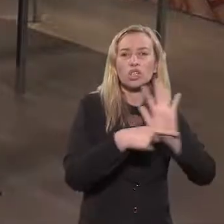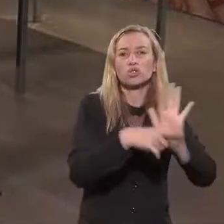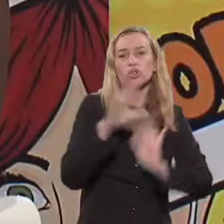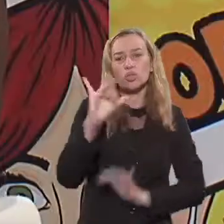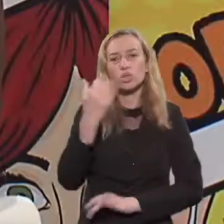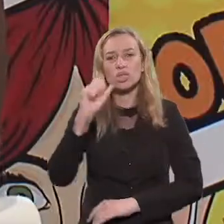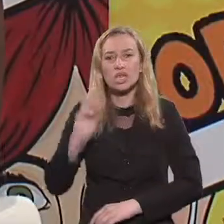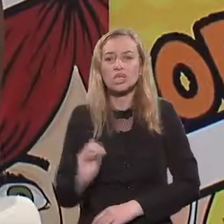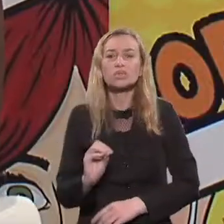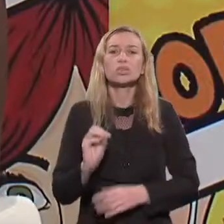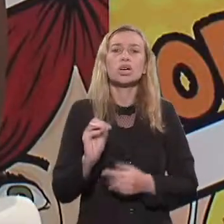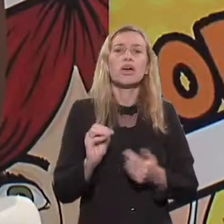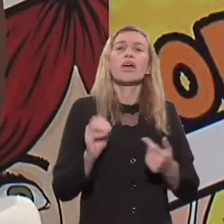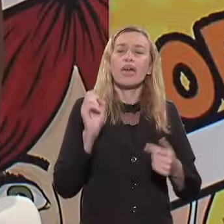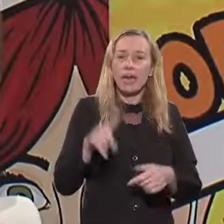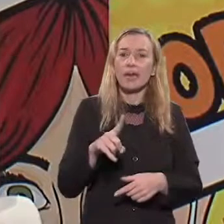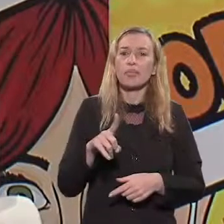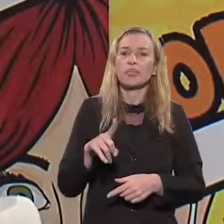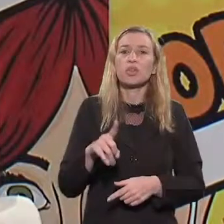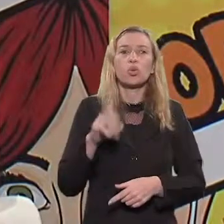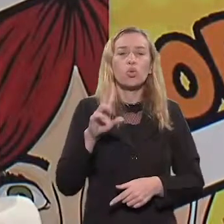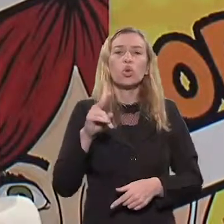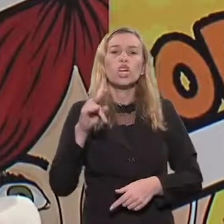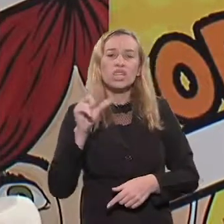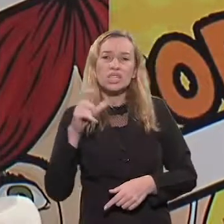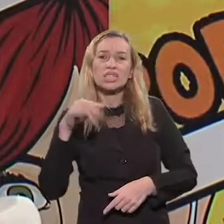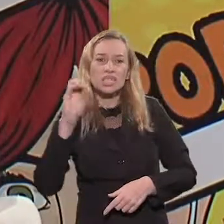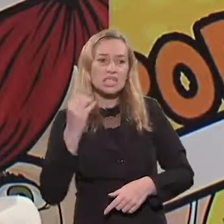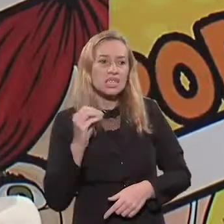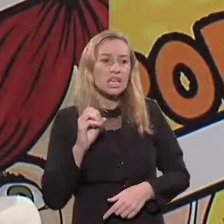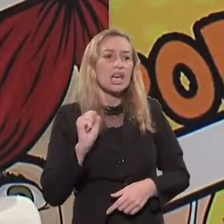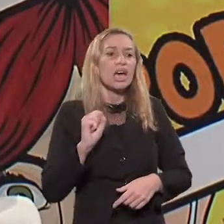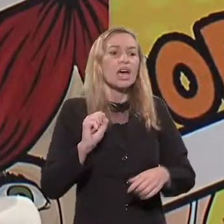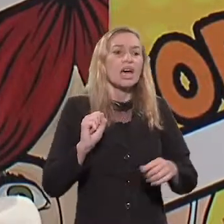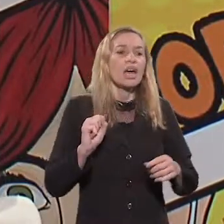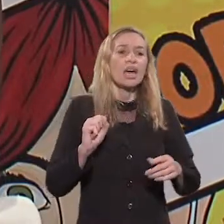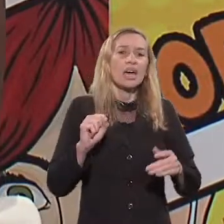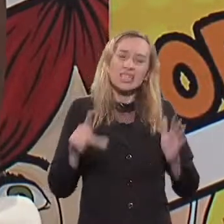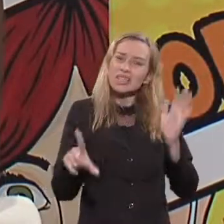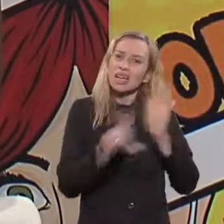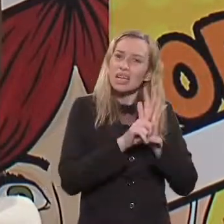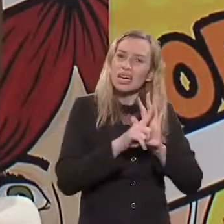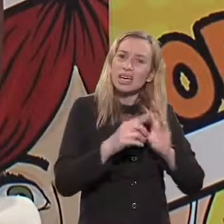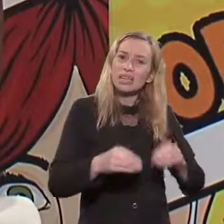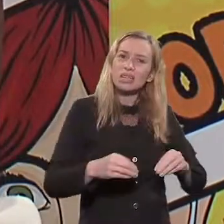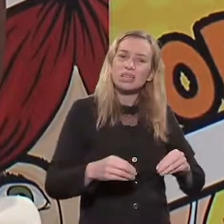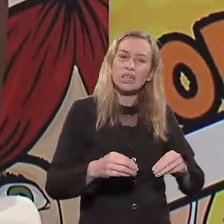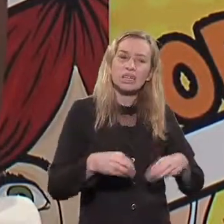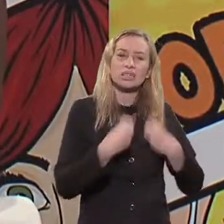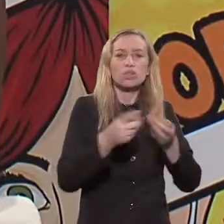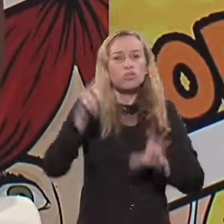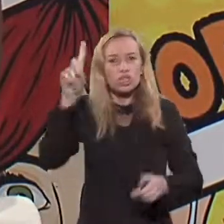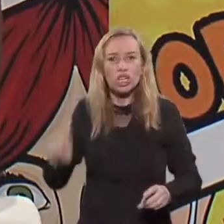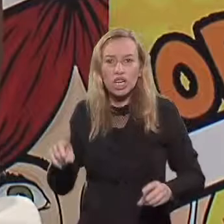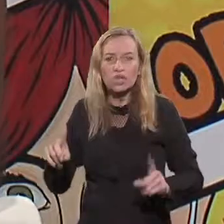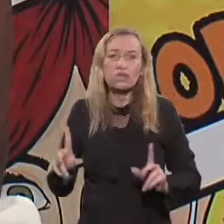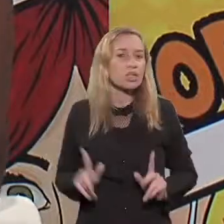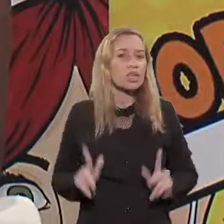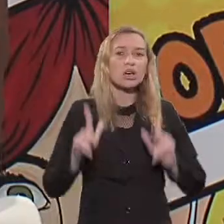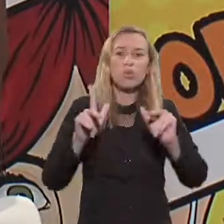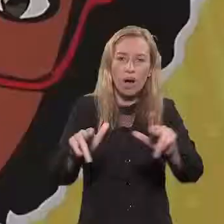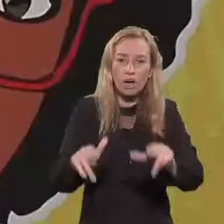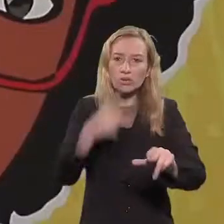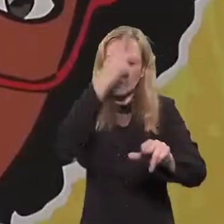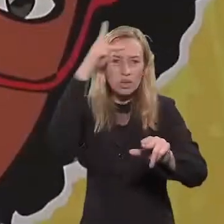lei com a ajuda do Luciano, né? Essa construção dessa lei. Do Ulisses. Uhum. E essa lei, ela garantiu aos autistas